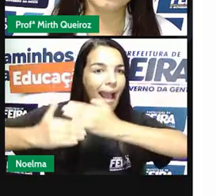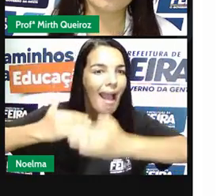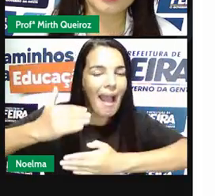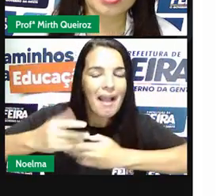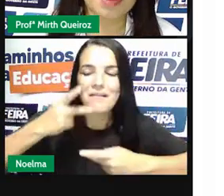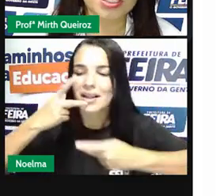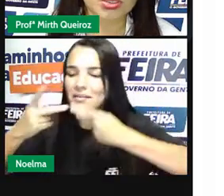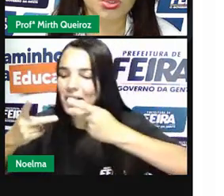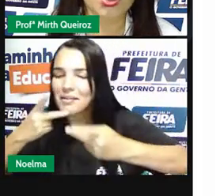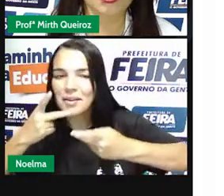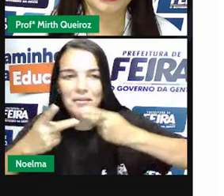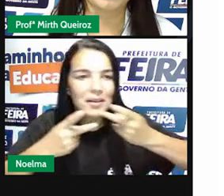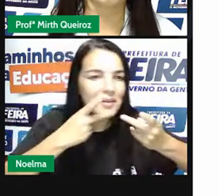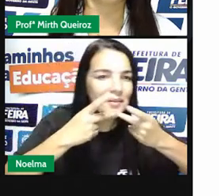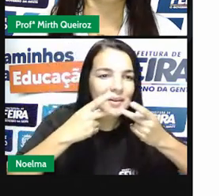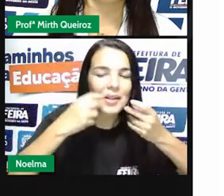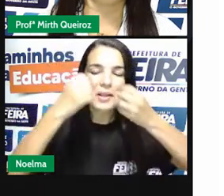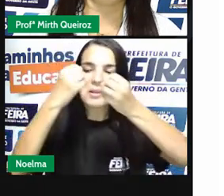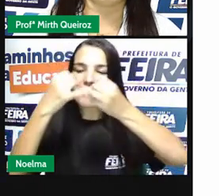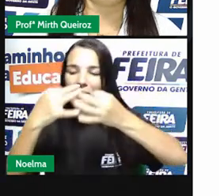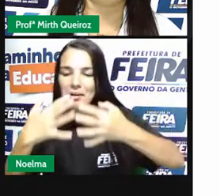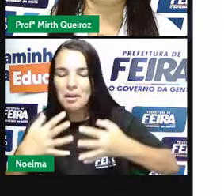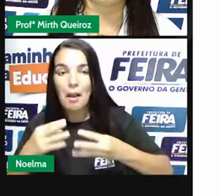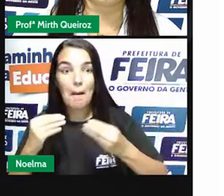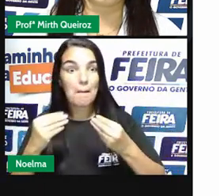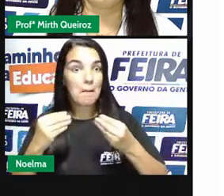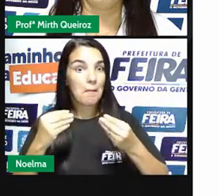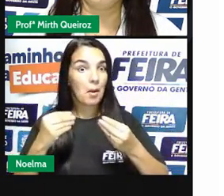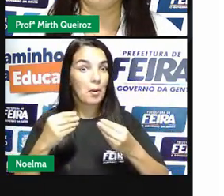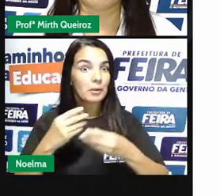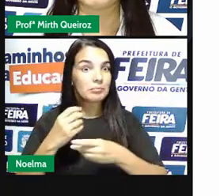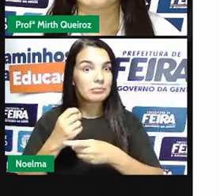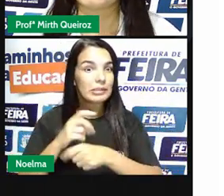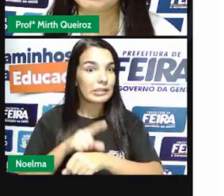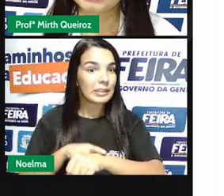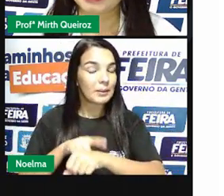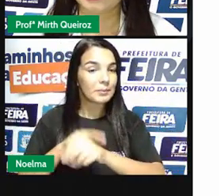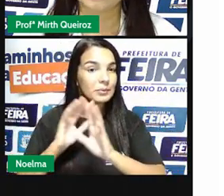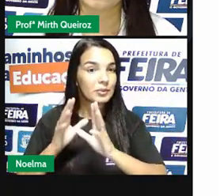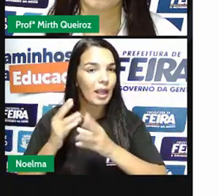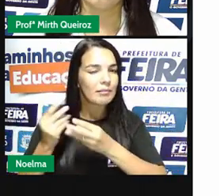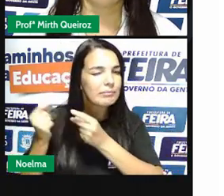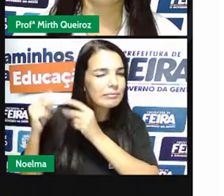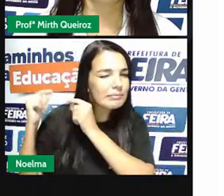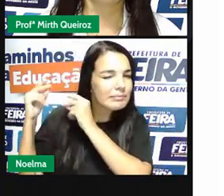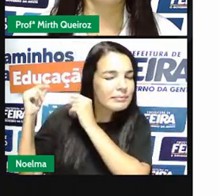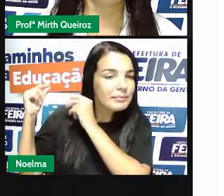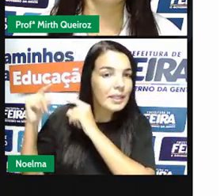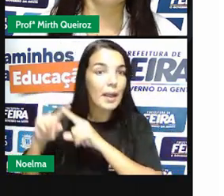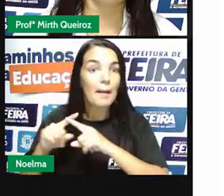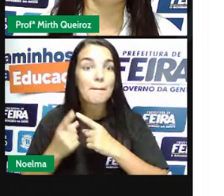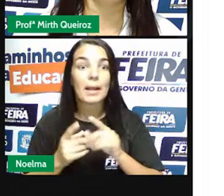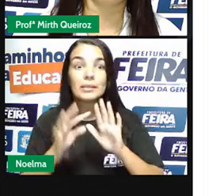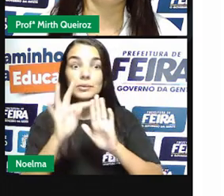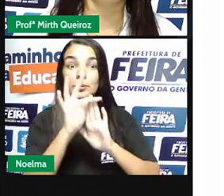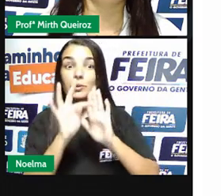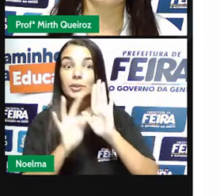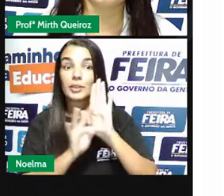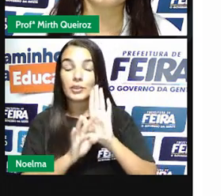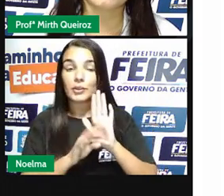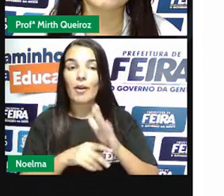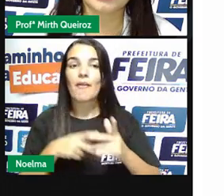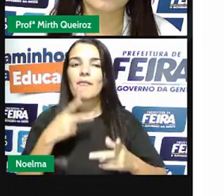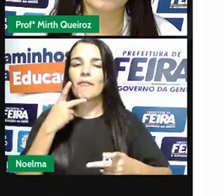muito tempo se passou desde sua origem é mas esses textos foram lidos e relidos